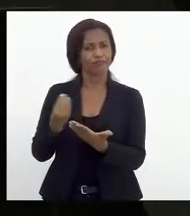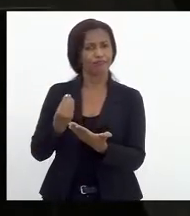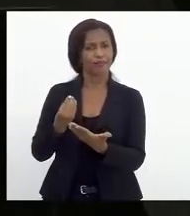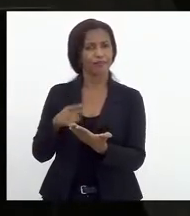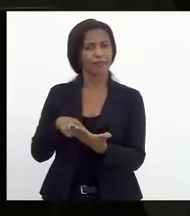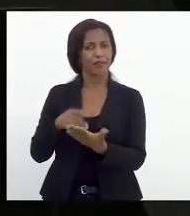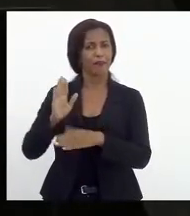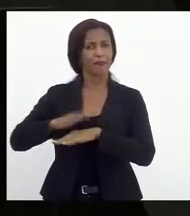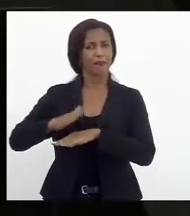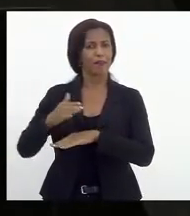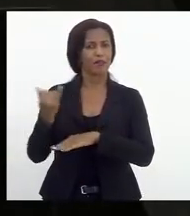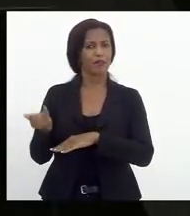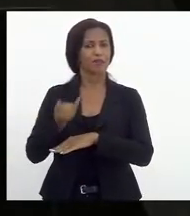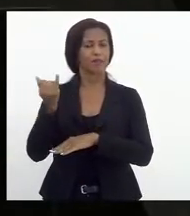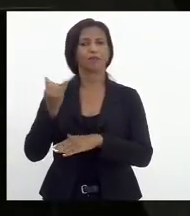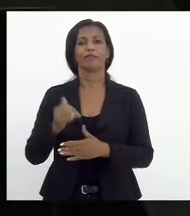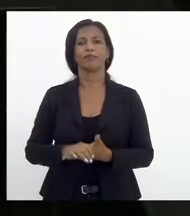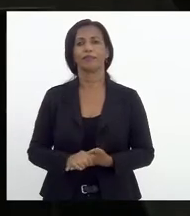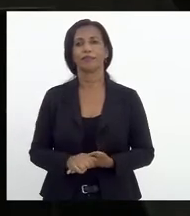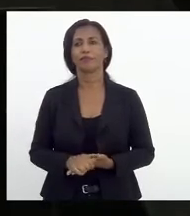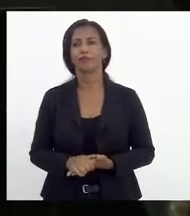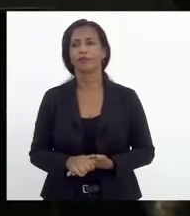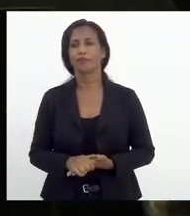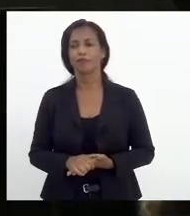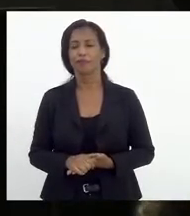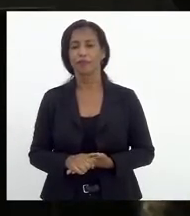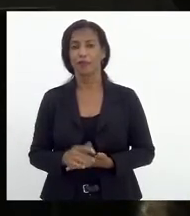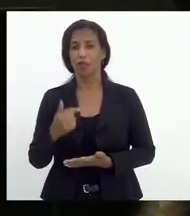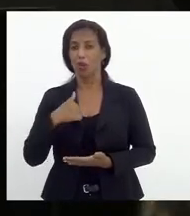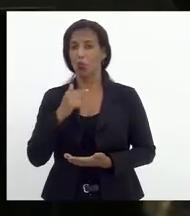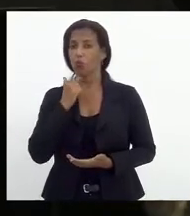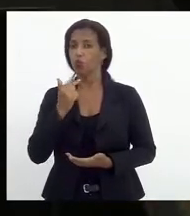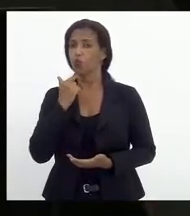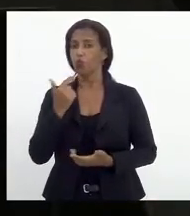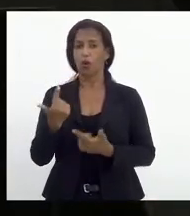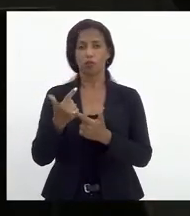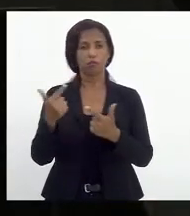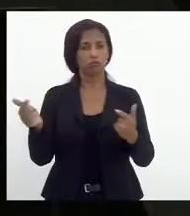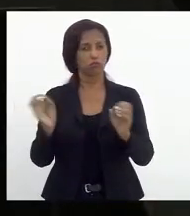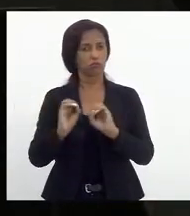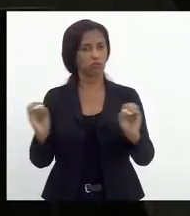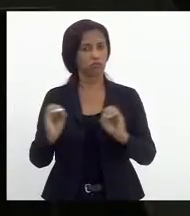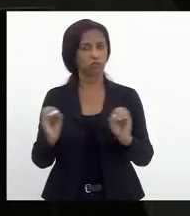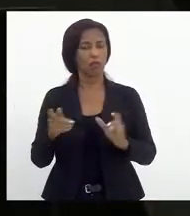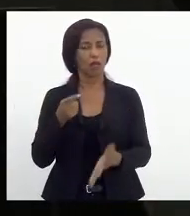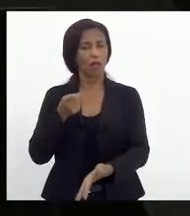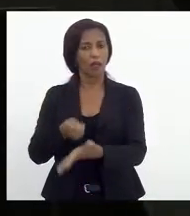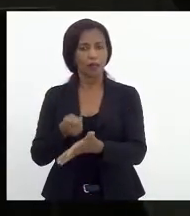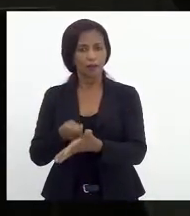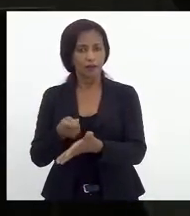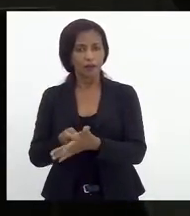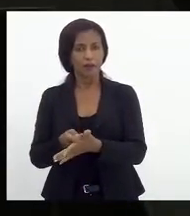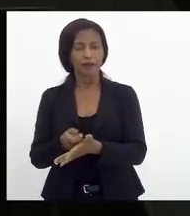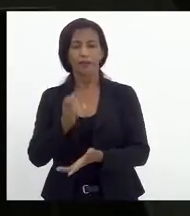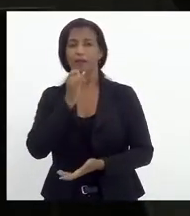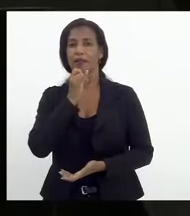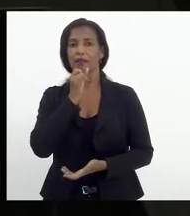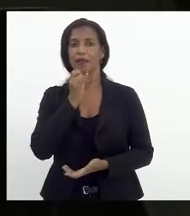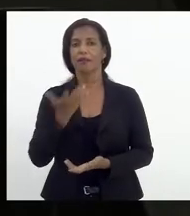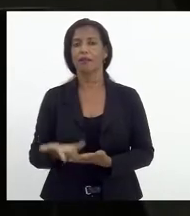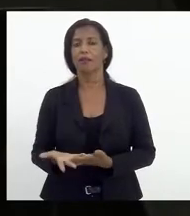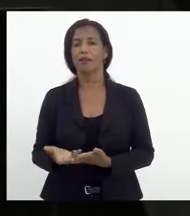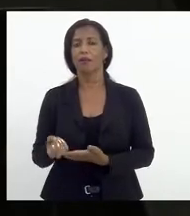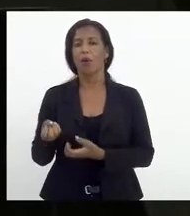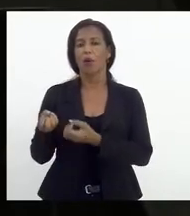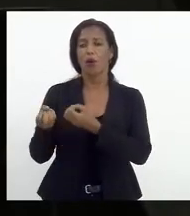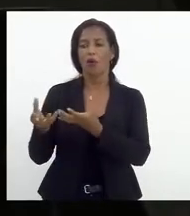é ainda mais importante. E aí, eu não tenho dúvida que a gente precisa garantir, por exemplo, no caso da